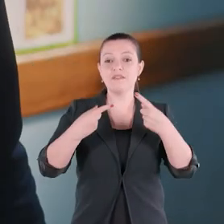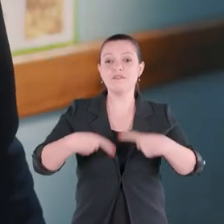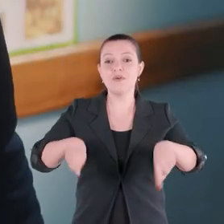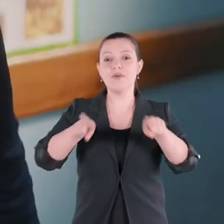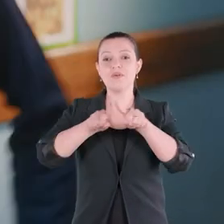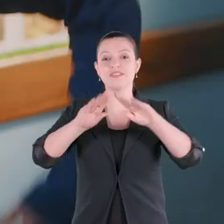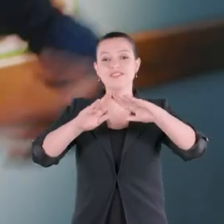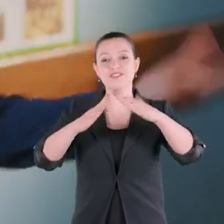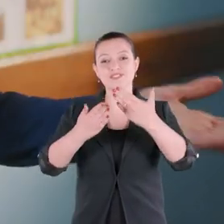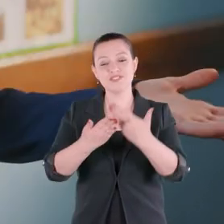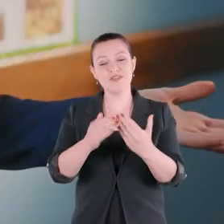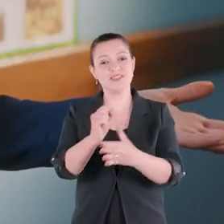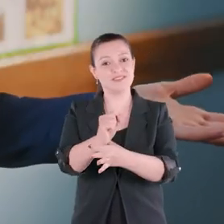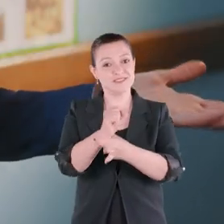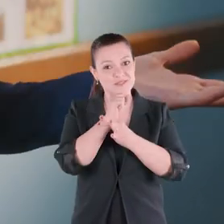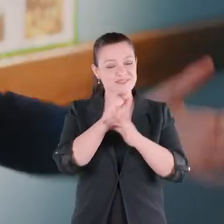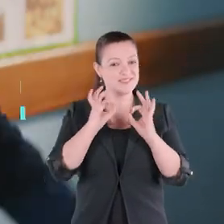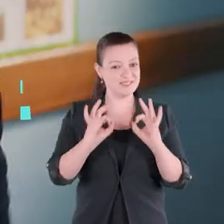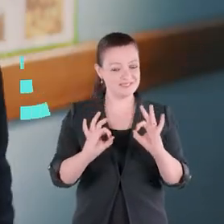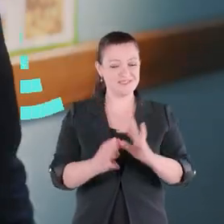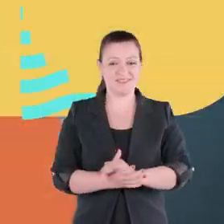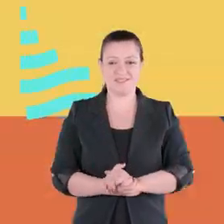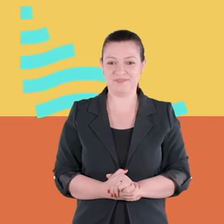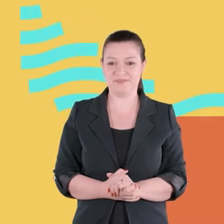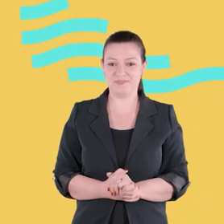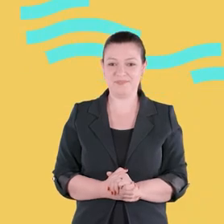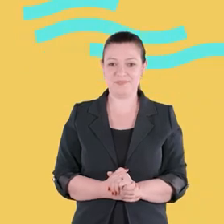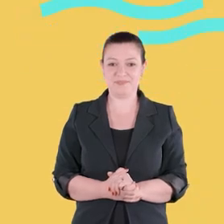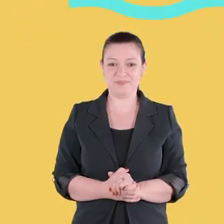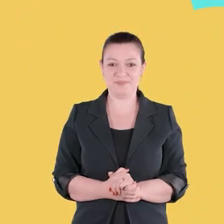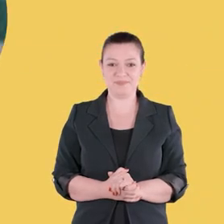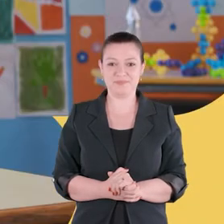para voltar para a escola com segurança, né?